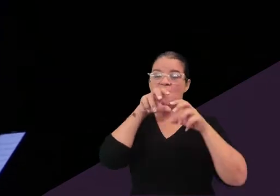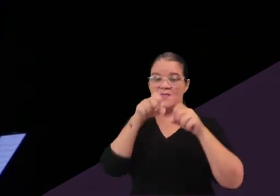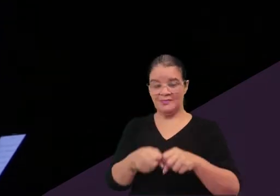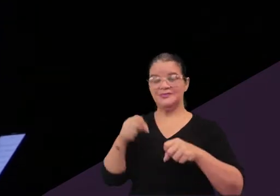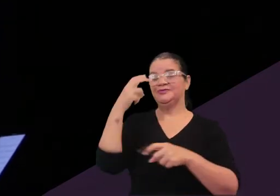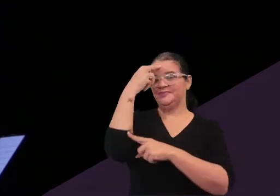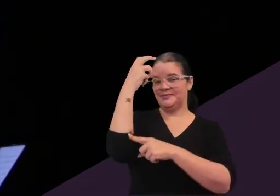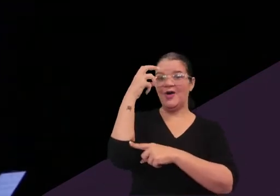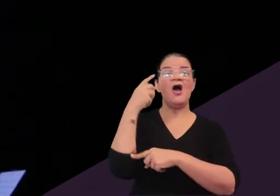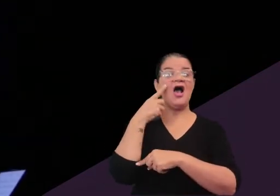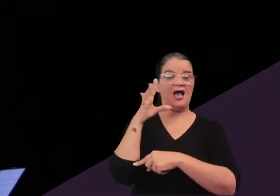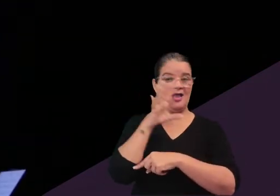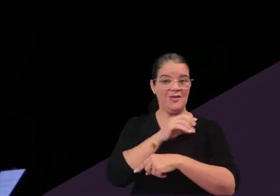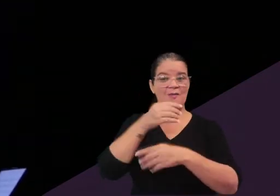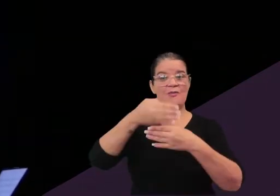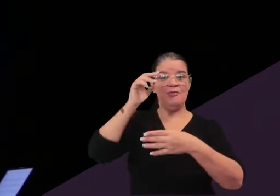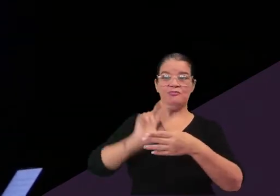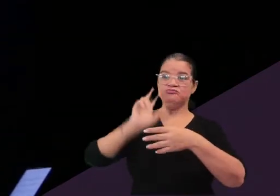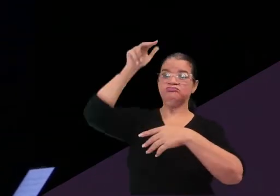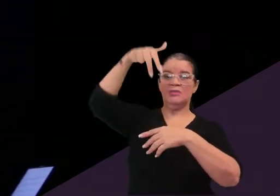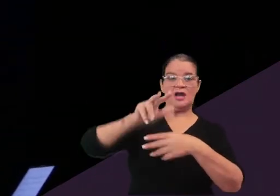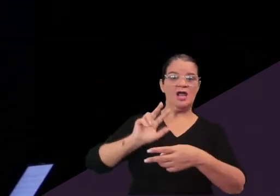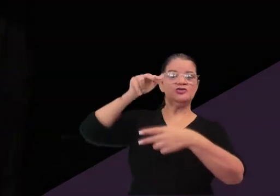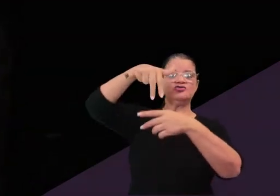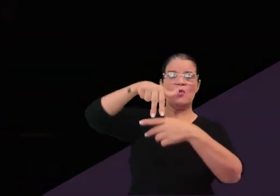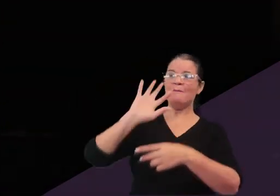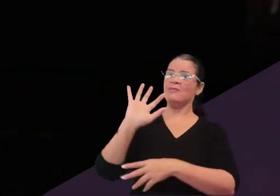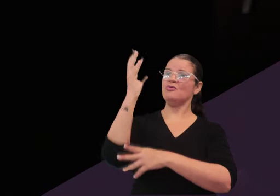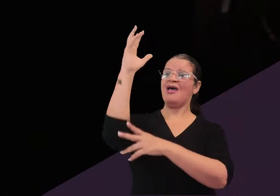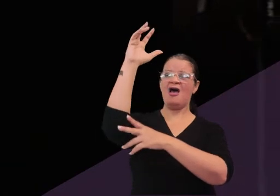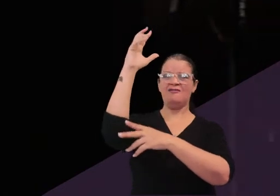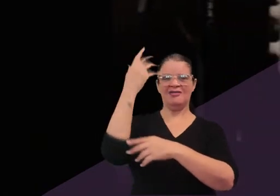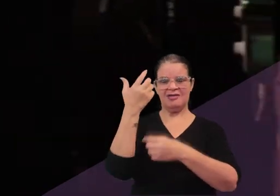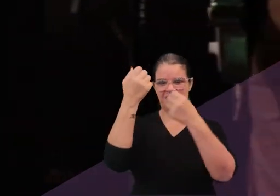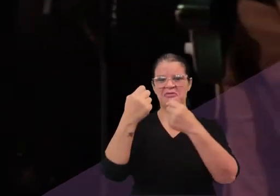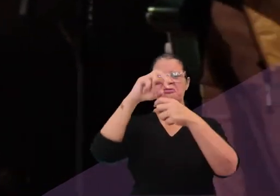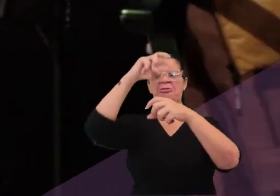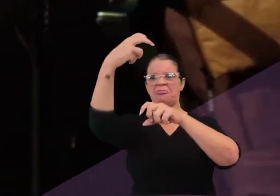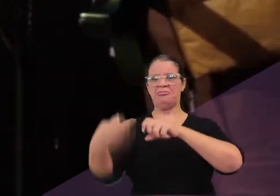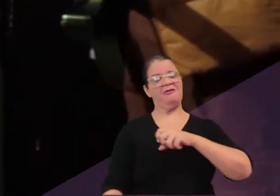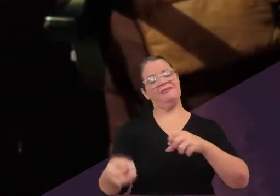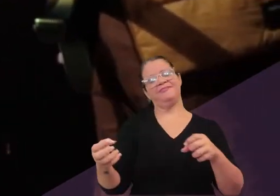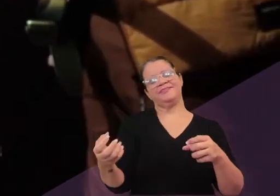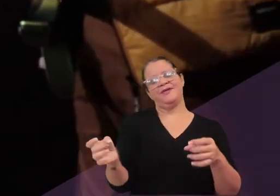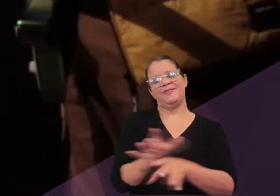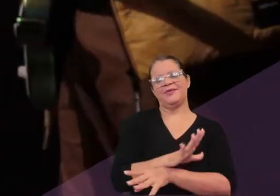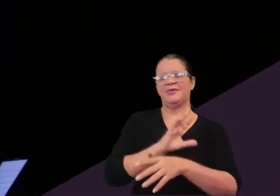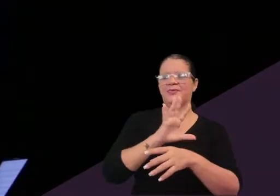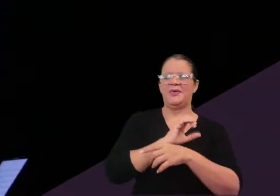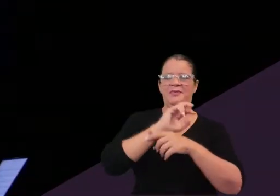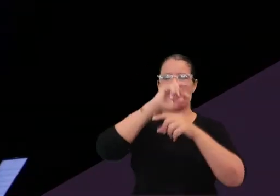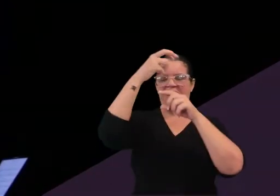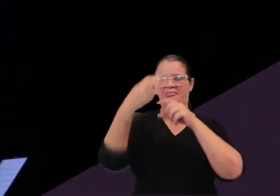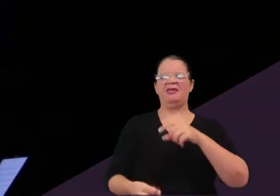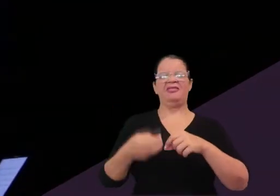O amor é bicho instruído. Olha, o amor pulou o muro. O amor subiu na árvore em tempo de se estrepar.